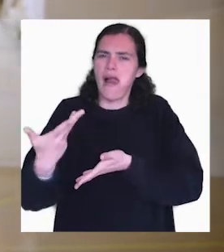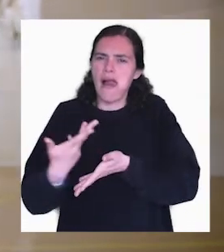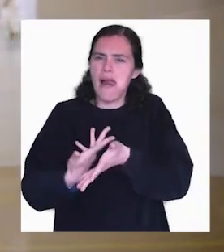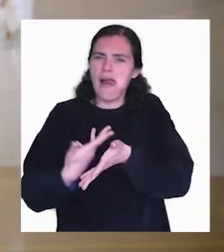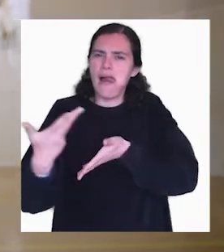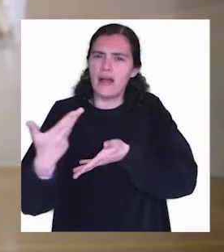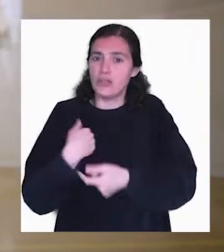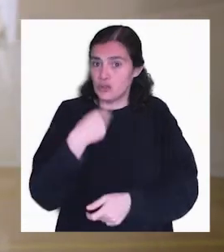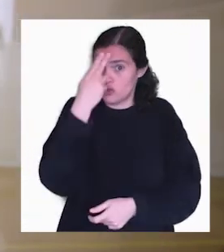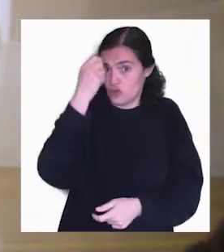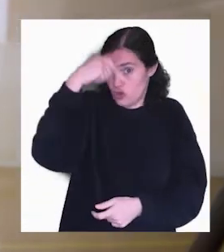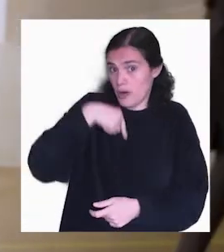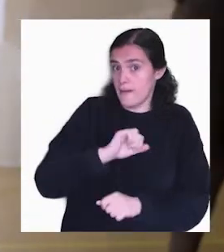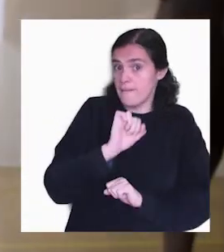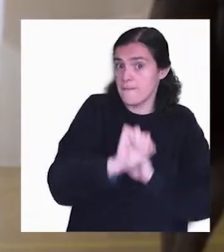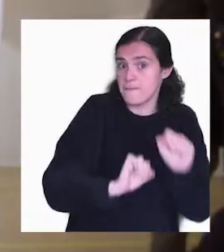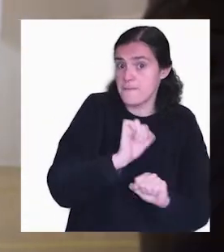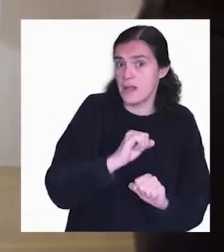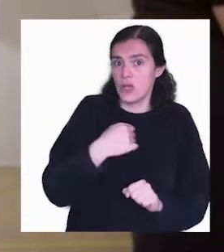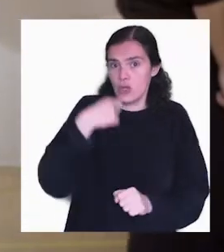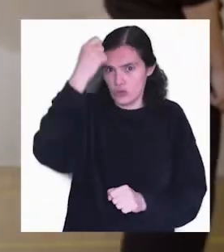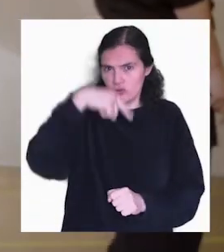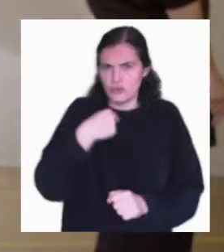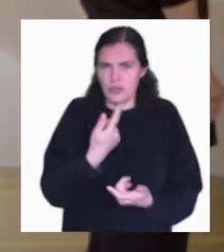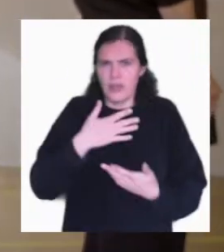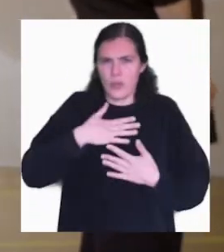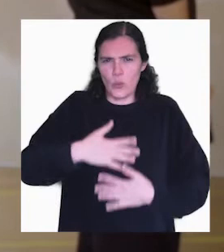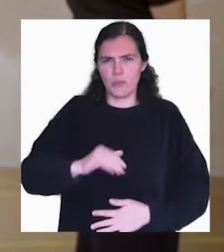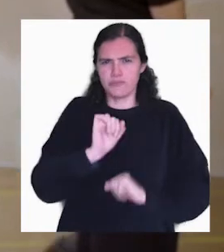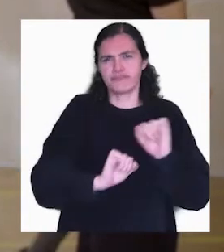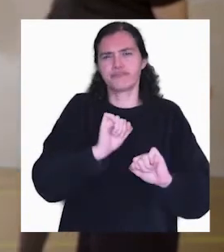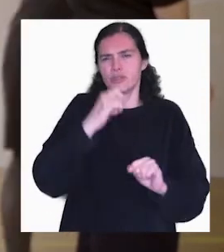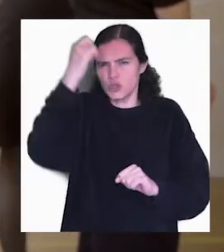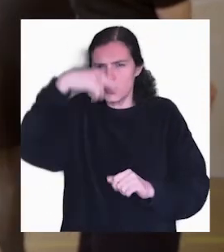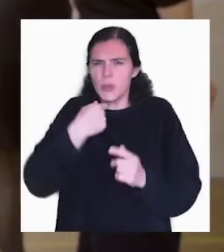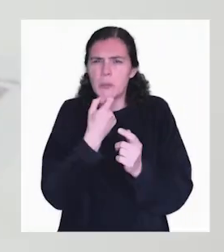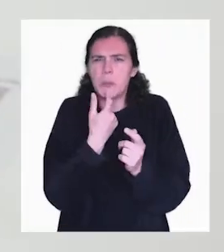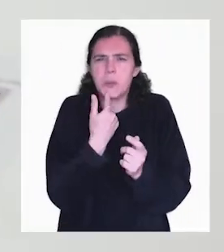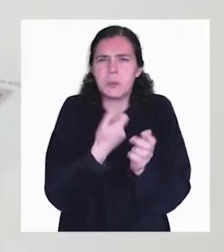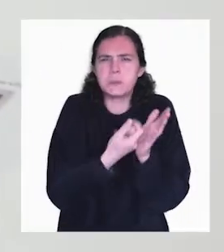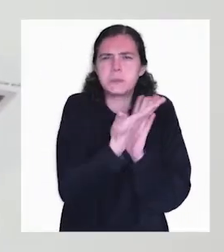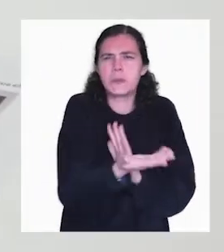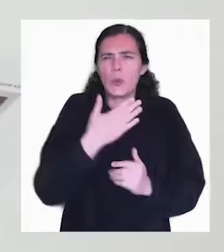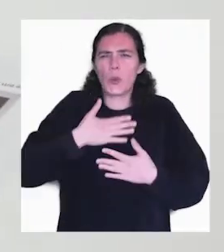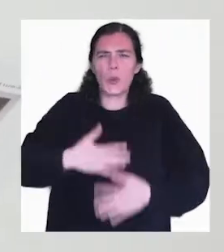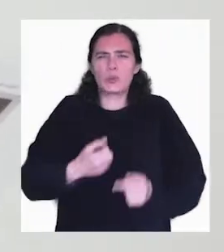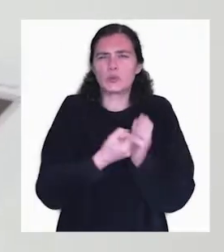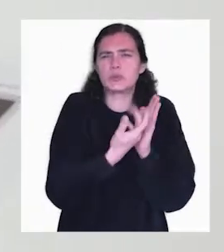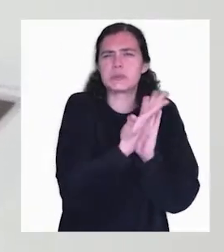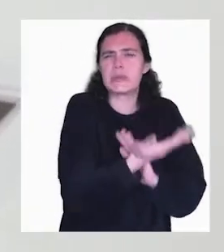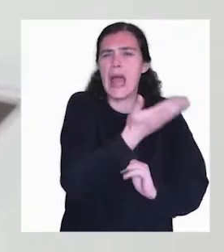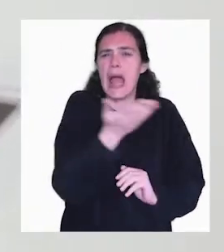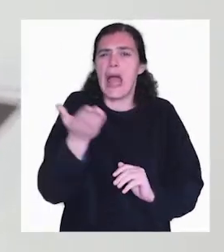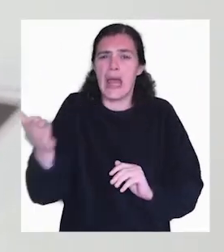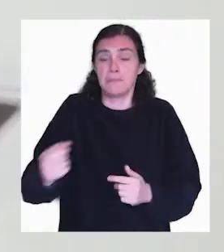a sua história e a história da sua própria corporalidade com as muitas histórias das muitas corporalidades que aqui estão expressas,